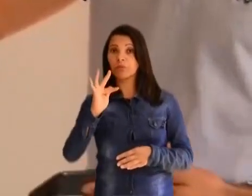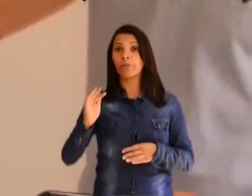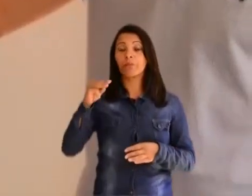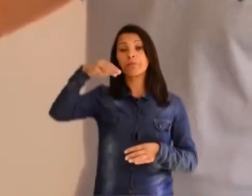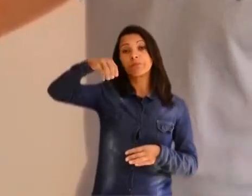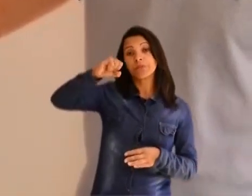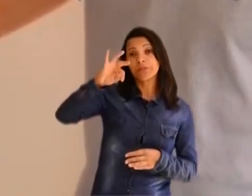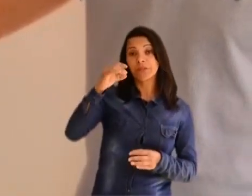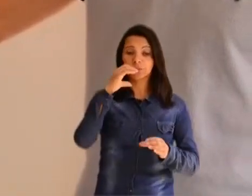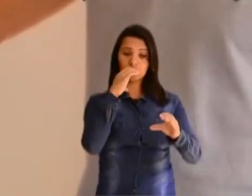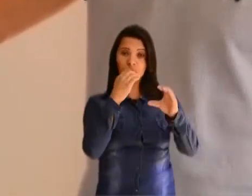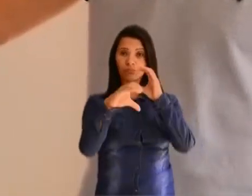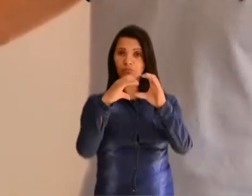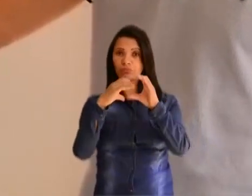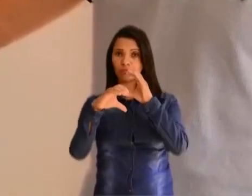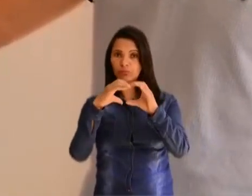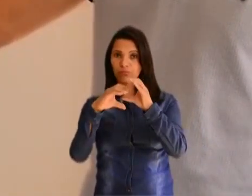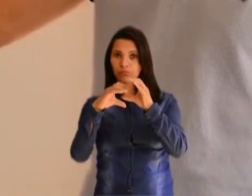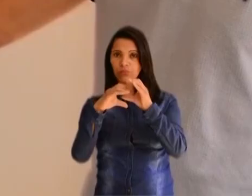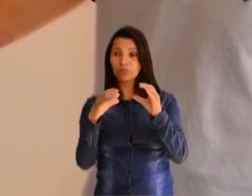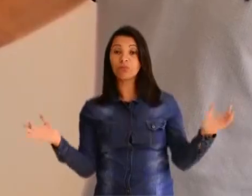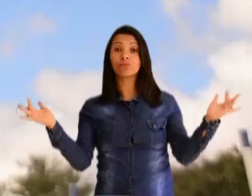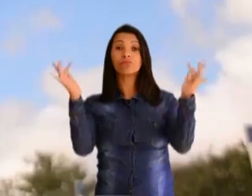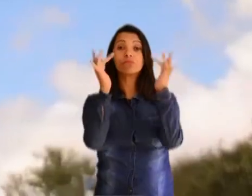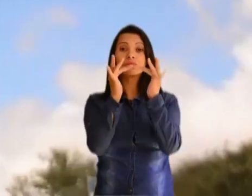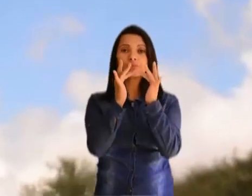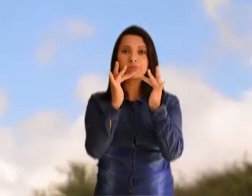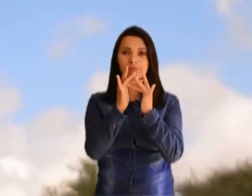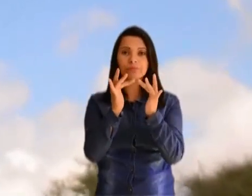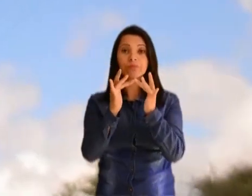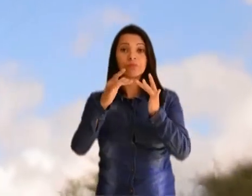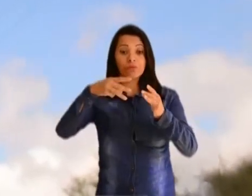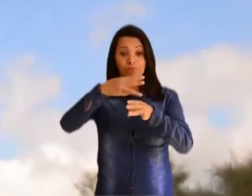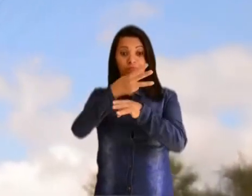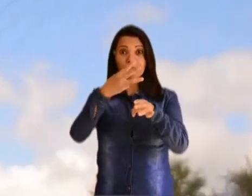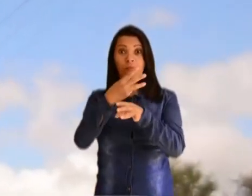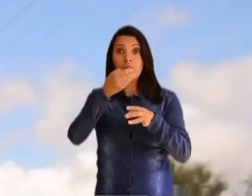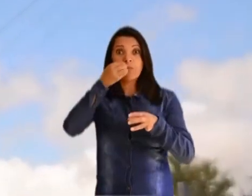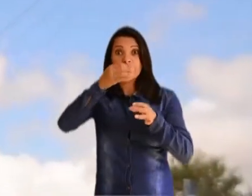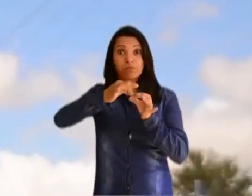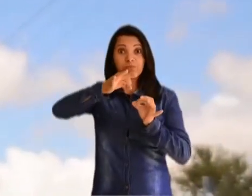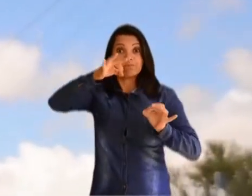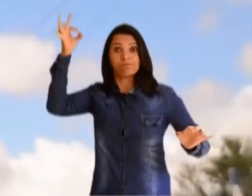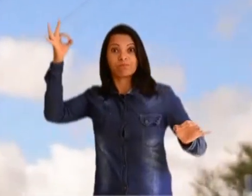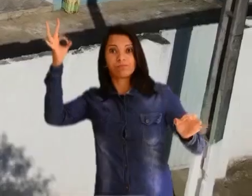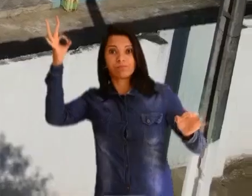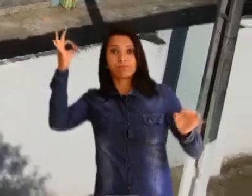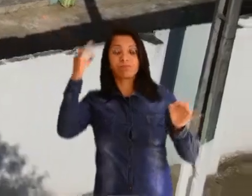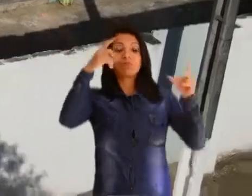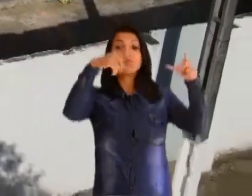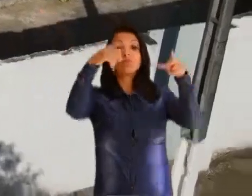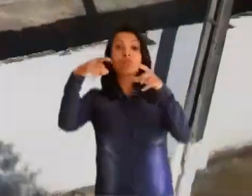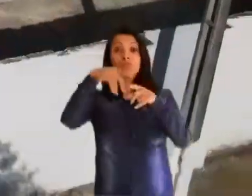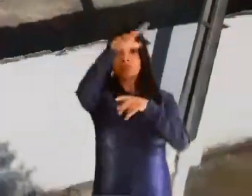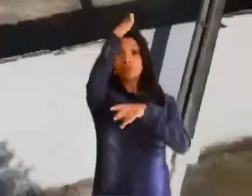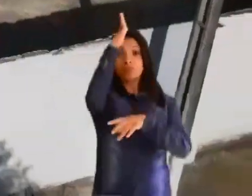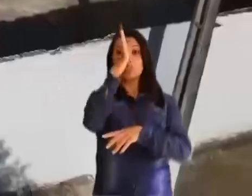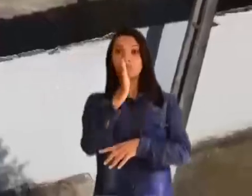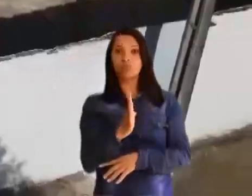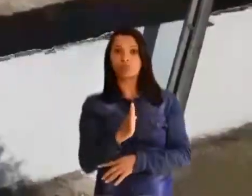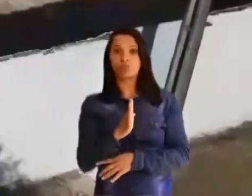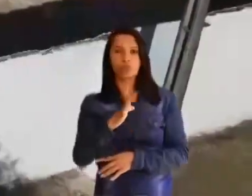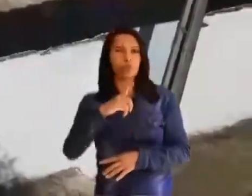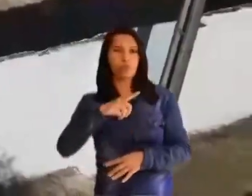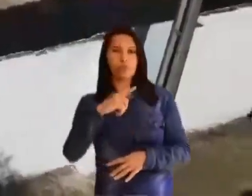federal realizado pelo Ministério das Comunicações e tem por objetivo levar internet de alta velocidade a